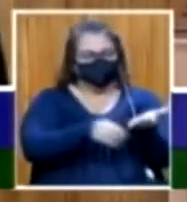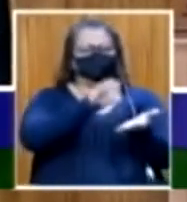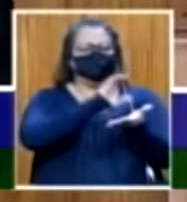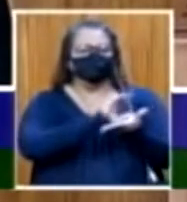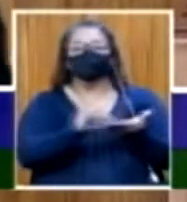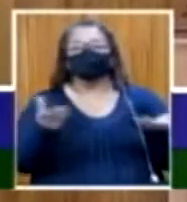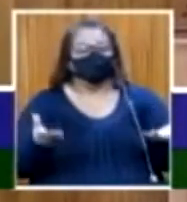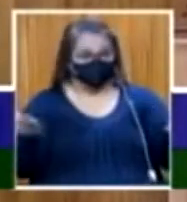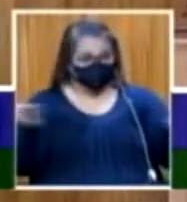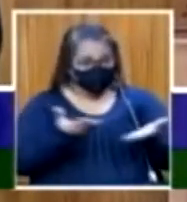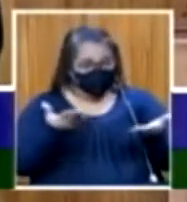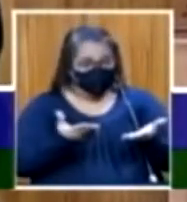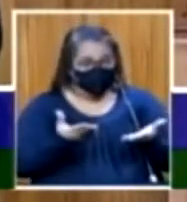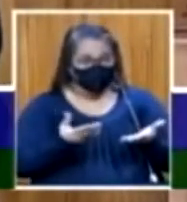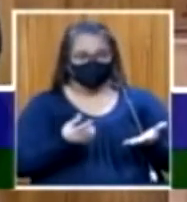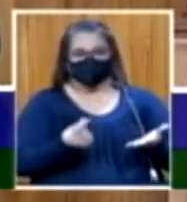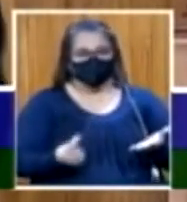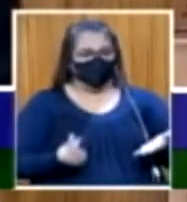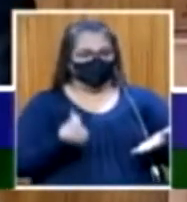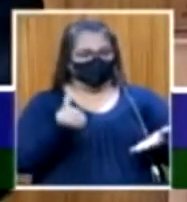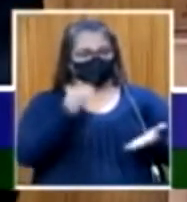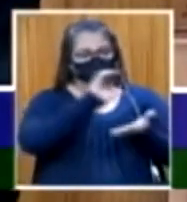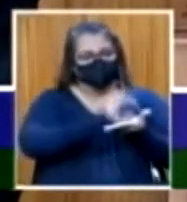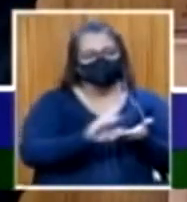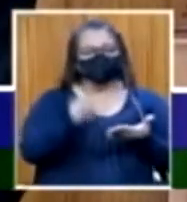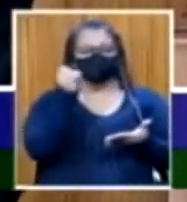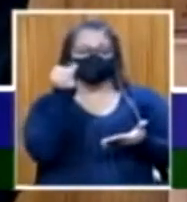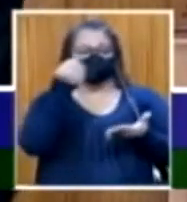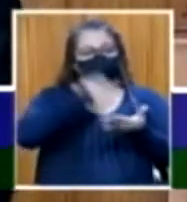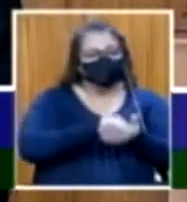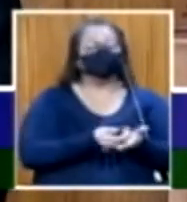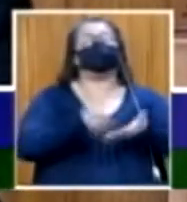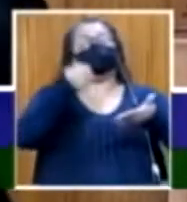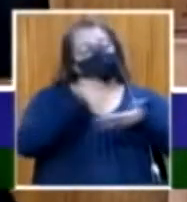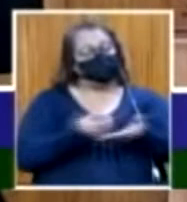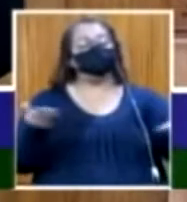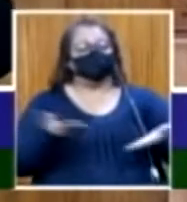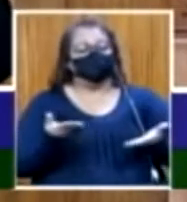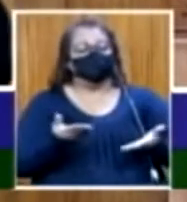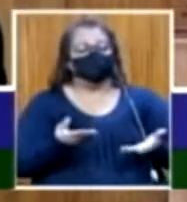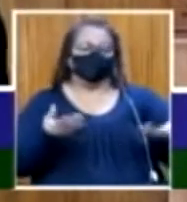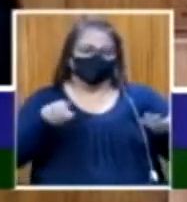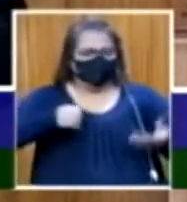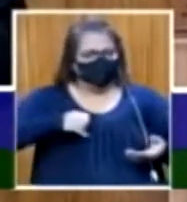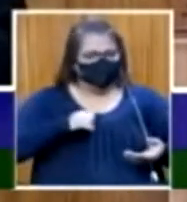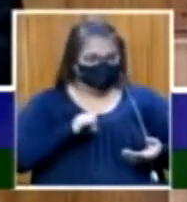Eles hoje têm um benefício fiscal de imposto de renda, passarão a ser tributados. No